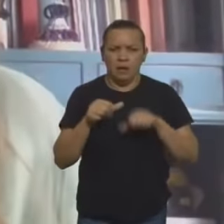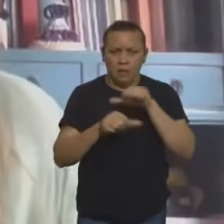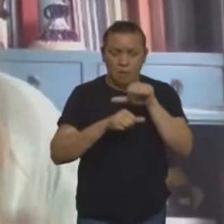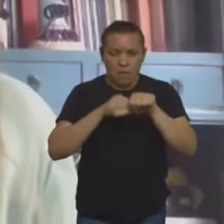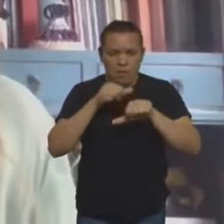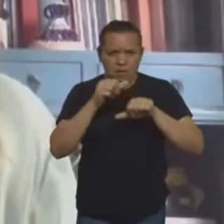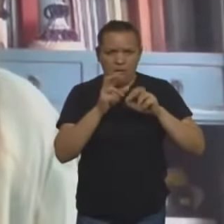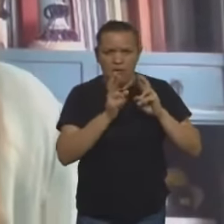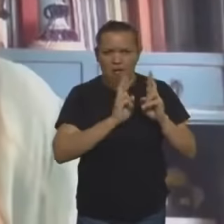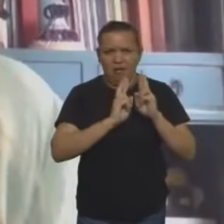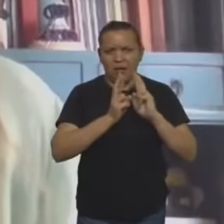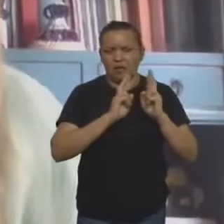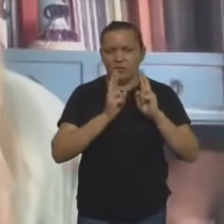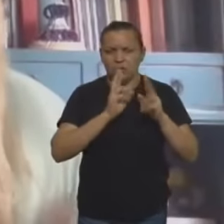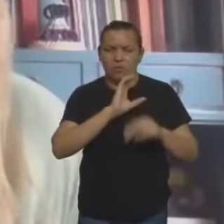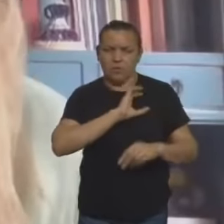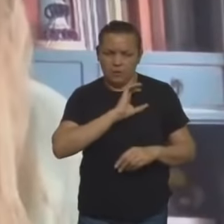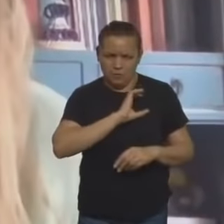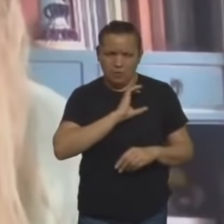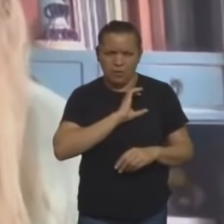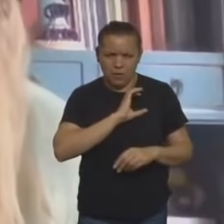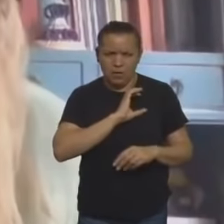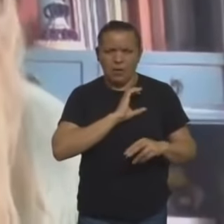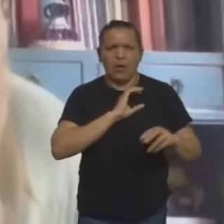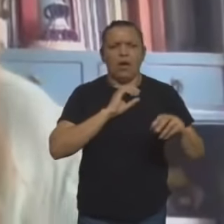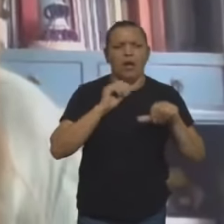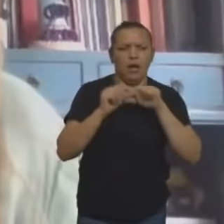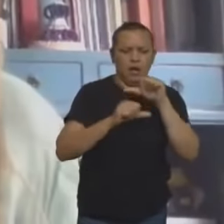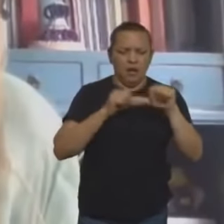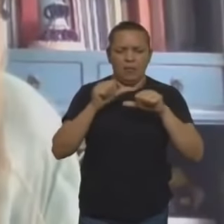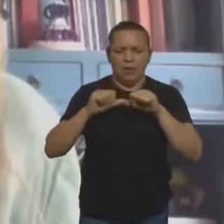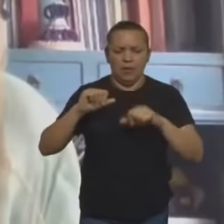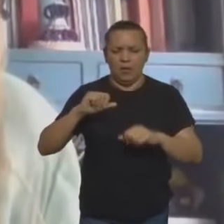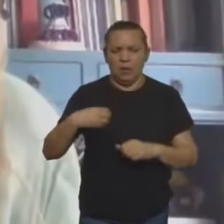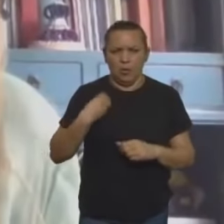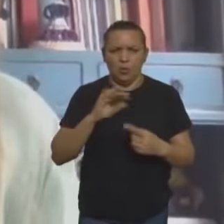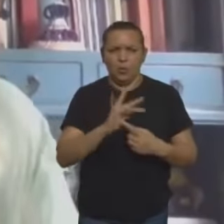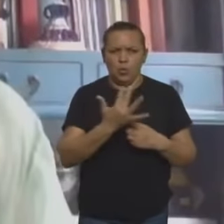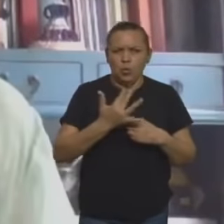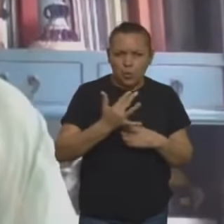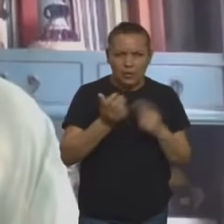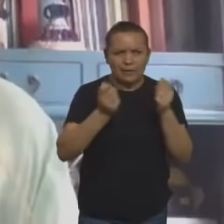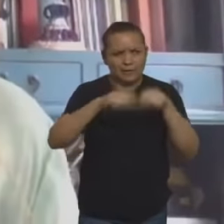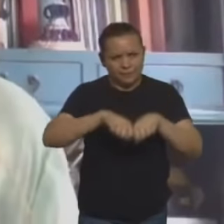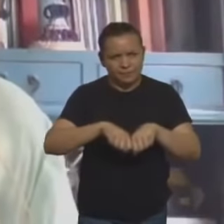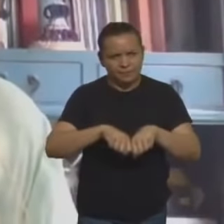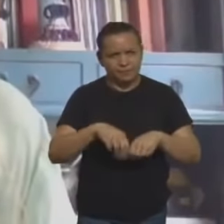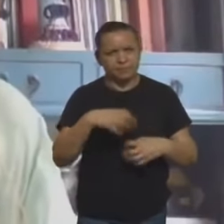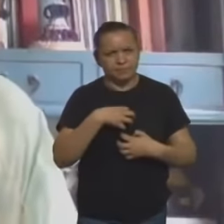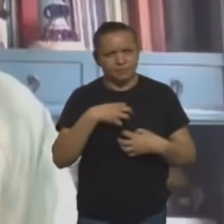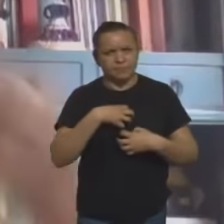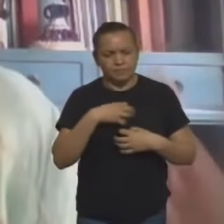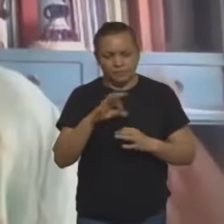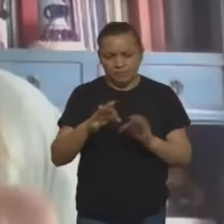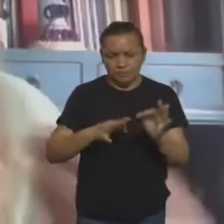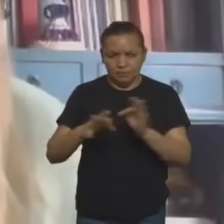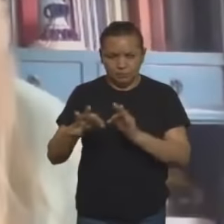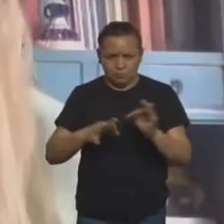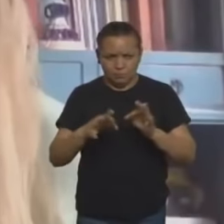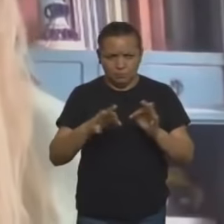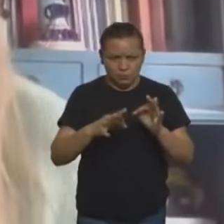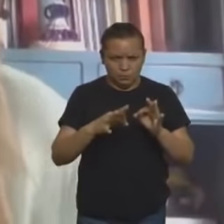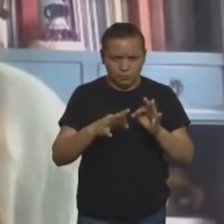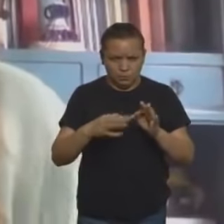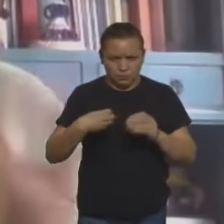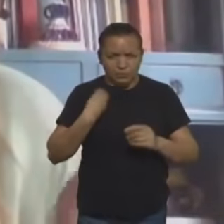meus relacionamentos, melhorar as minhas competências também interpessoais. Então, nesse sentido, o programa traz vários